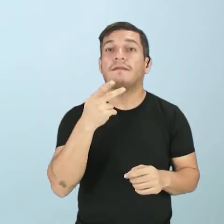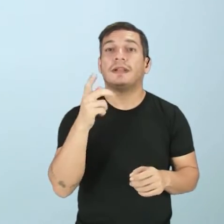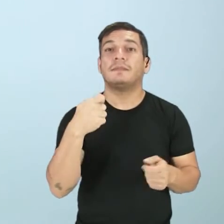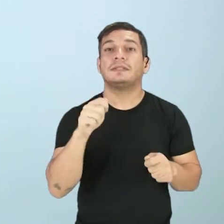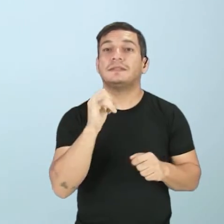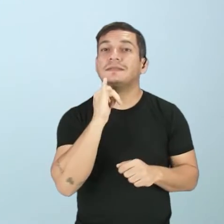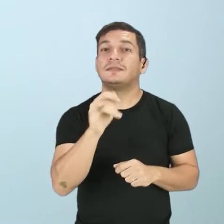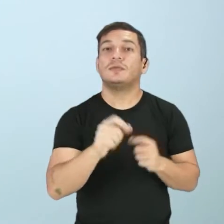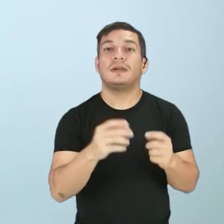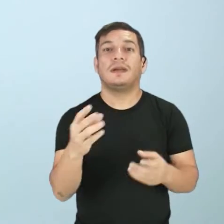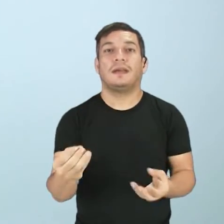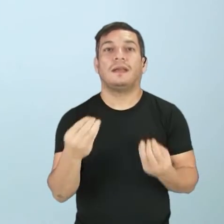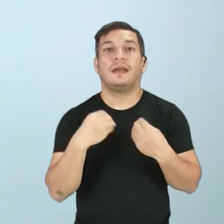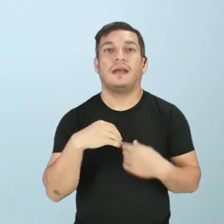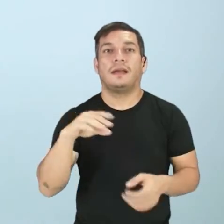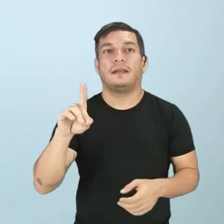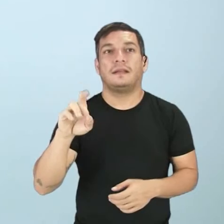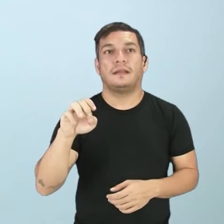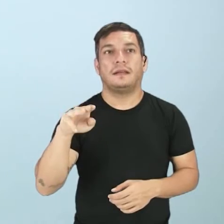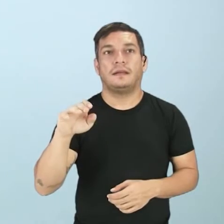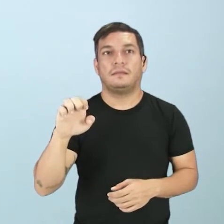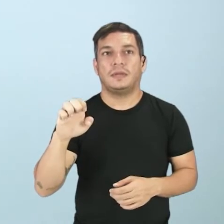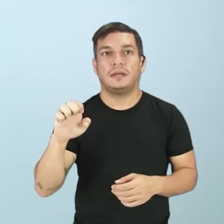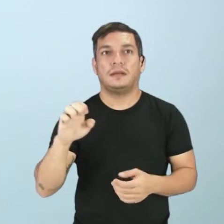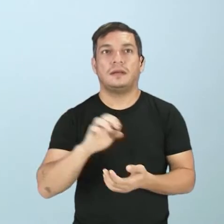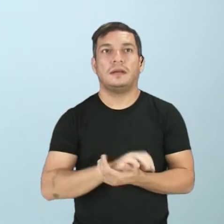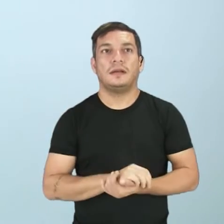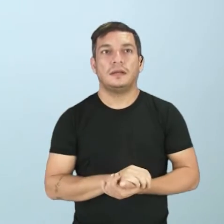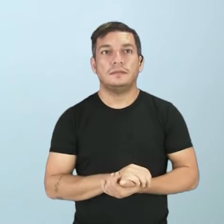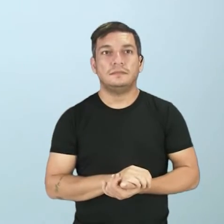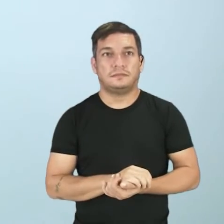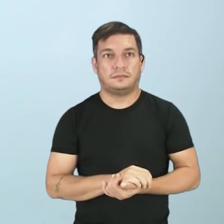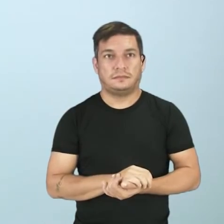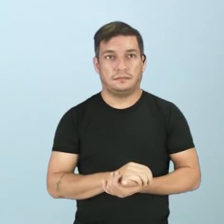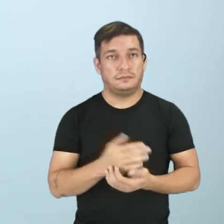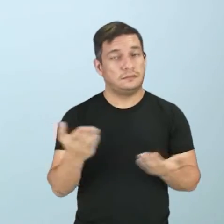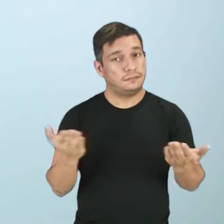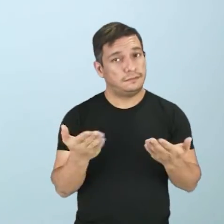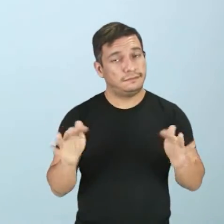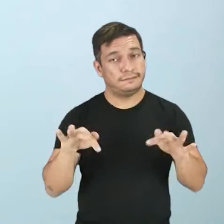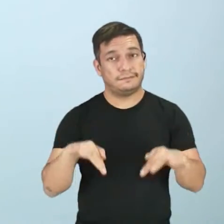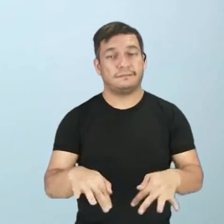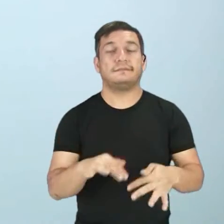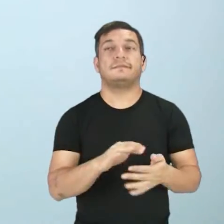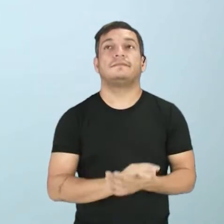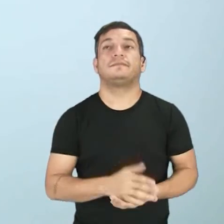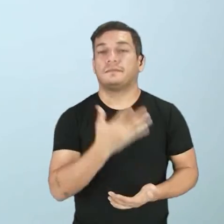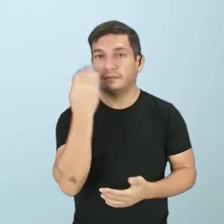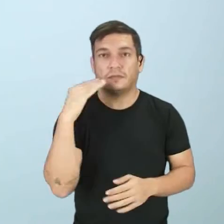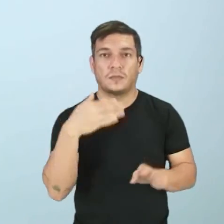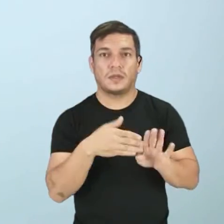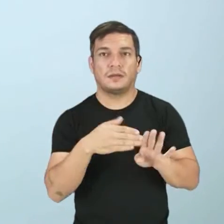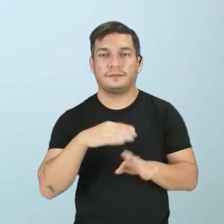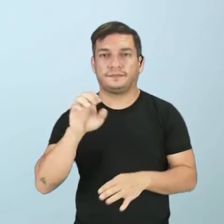dizer dê-me, tá certo? Então, pessoal, por hoje é só, tá? Não esqueçam de